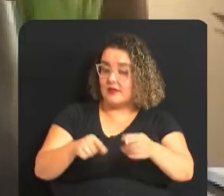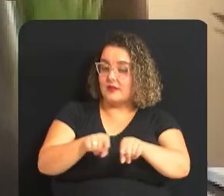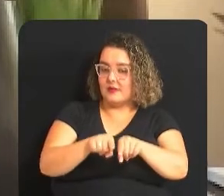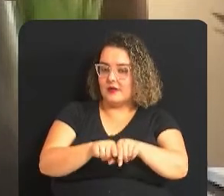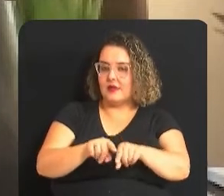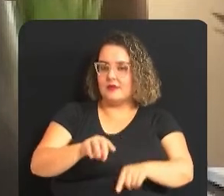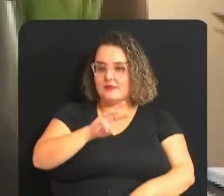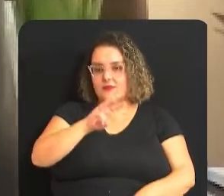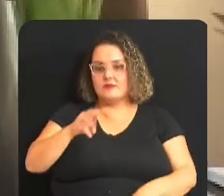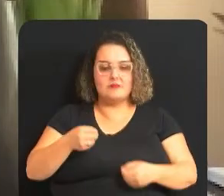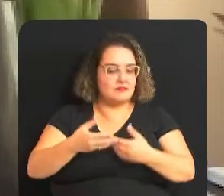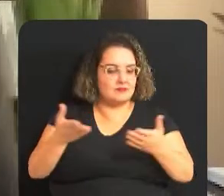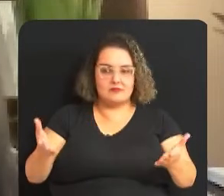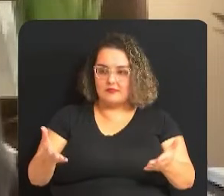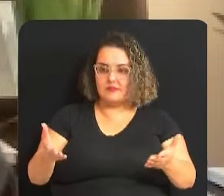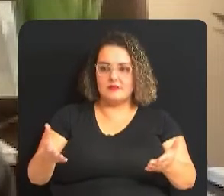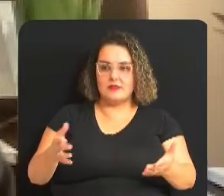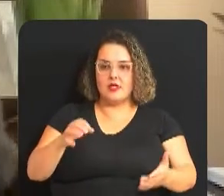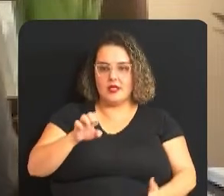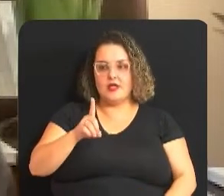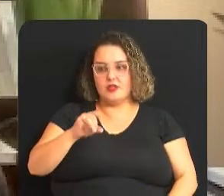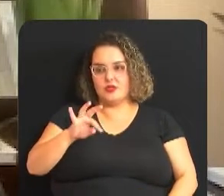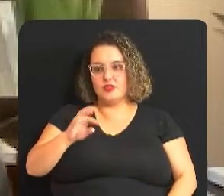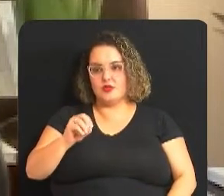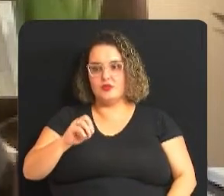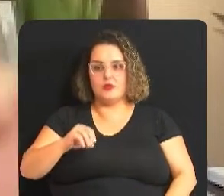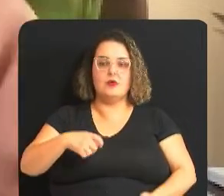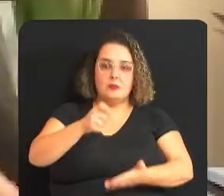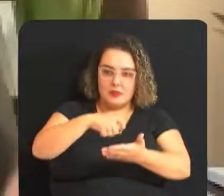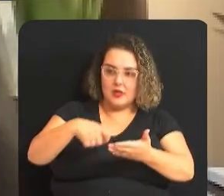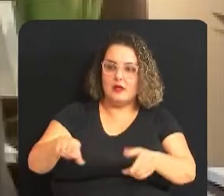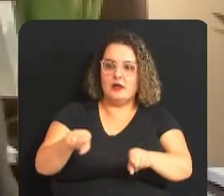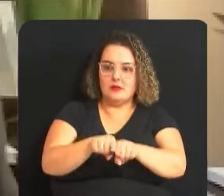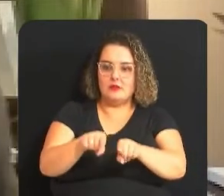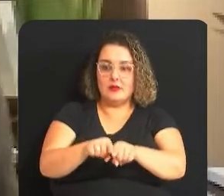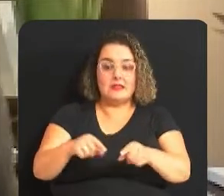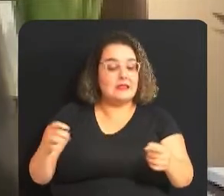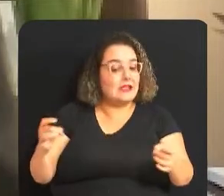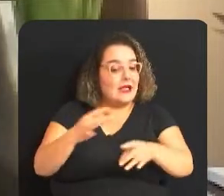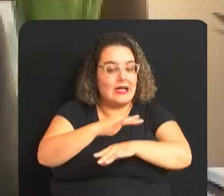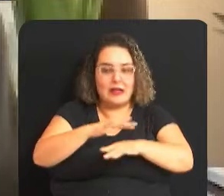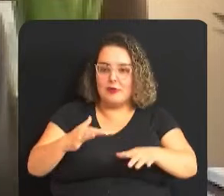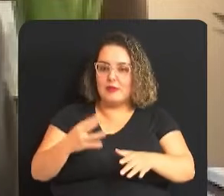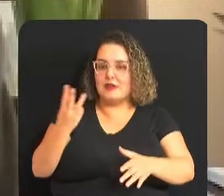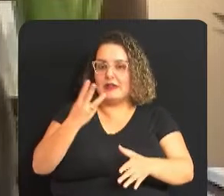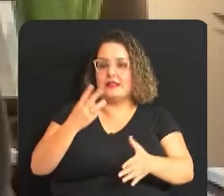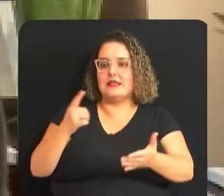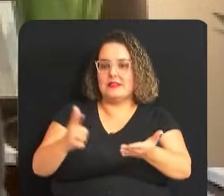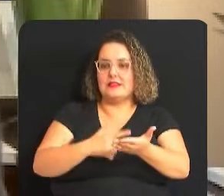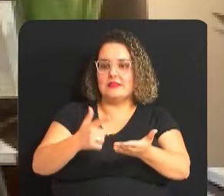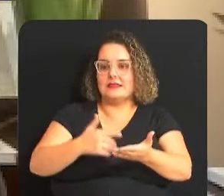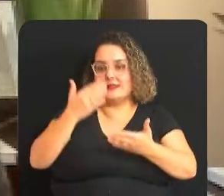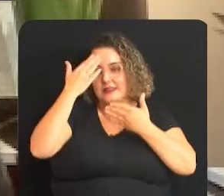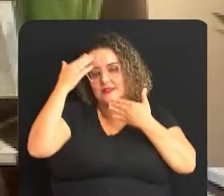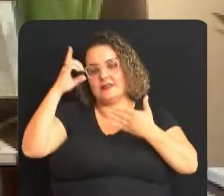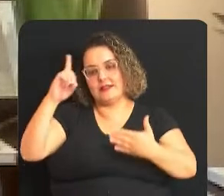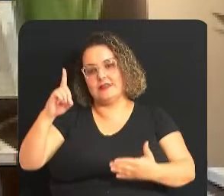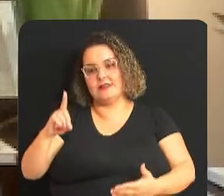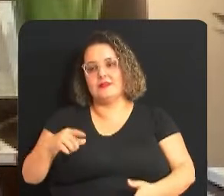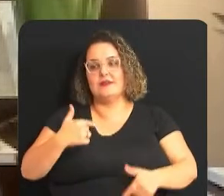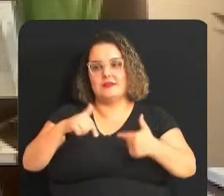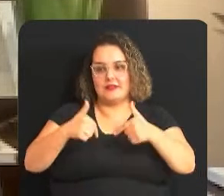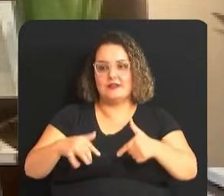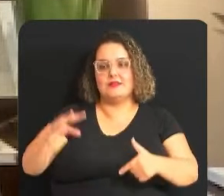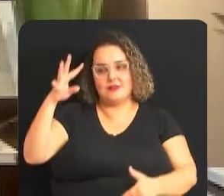disposição para quem quiser. Só está na editora, mas eu estou mandando o livro autografado, que está acabando a 3ª edição. E graças a Deus a gente vai trabalhar na